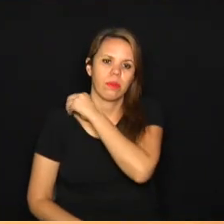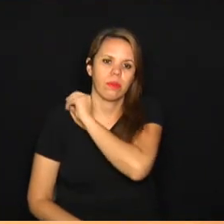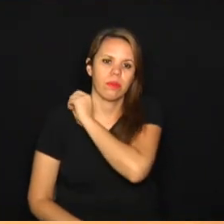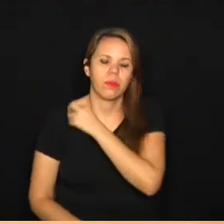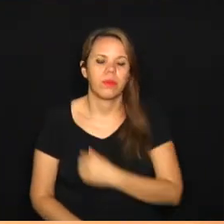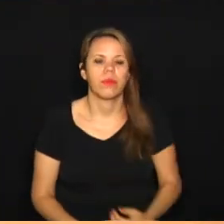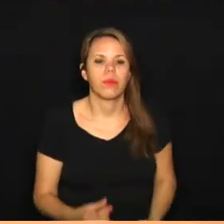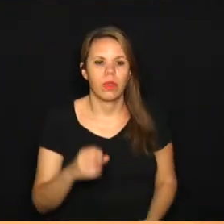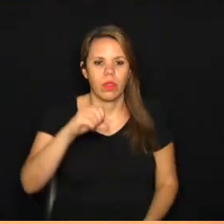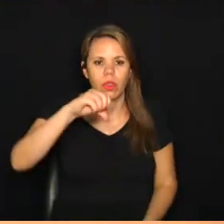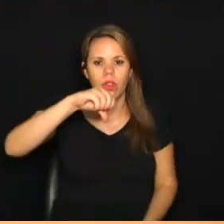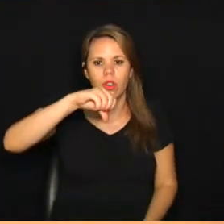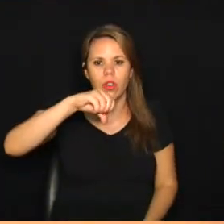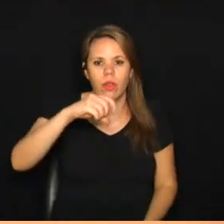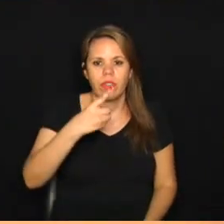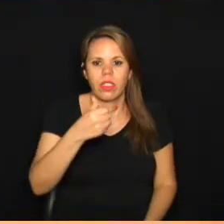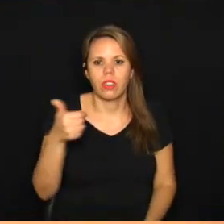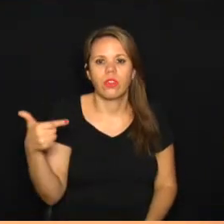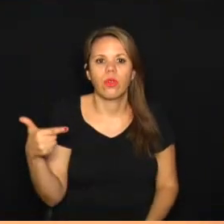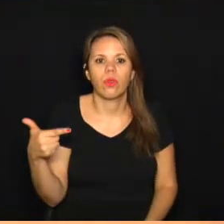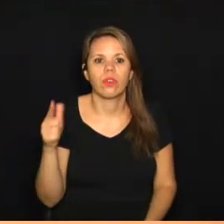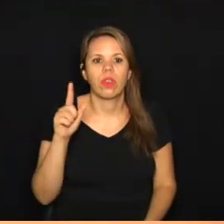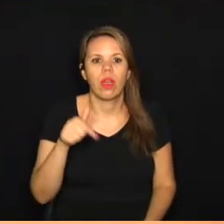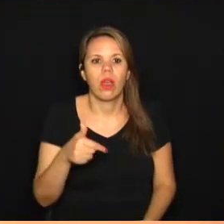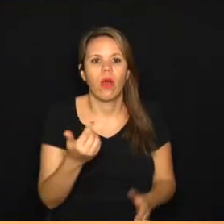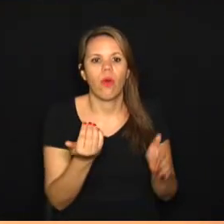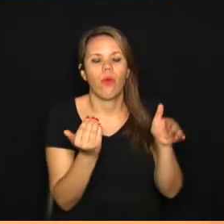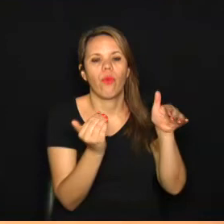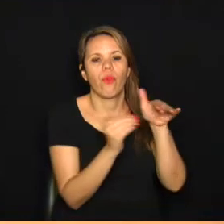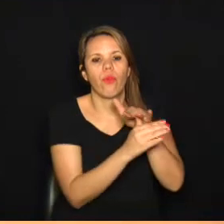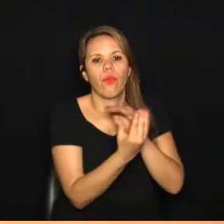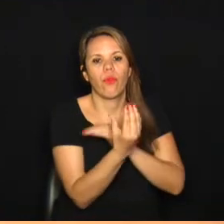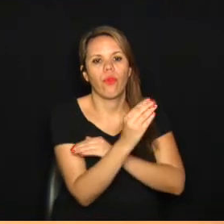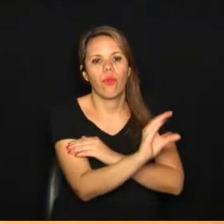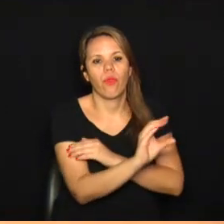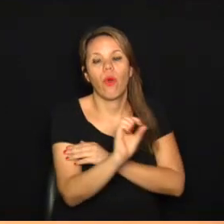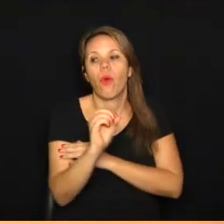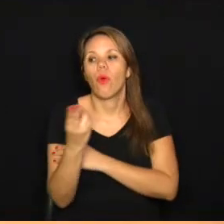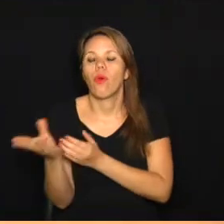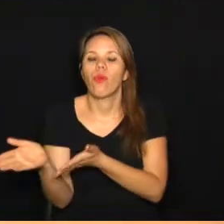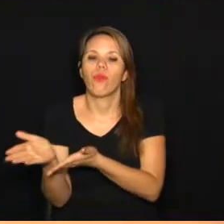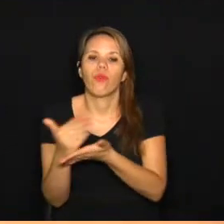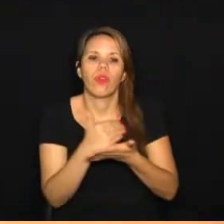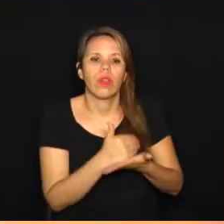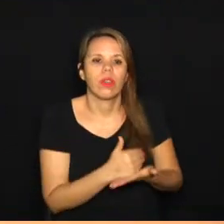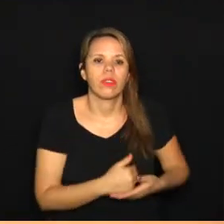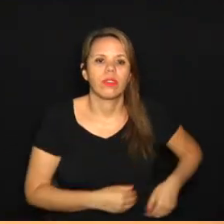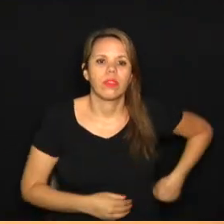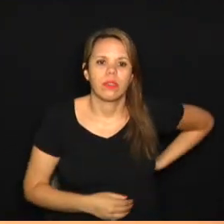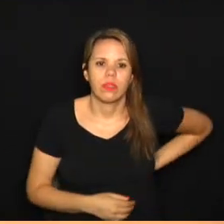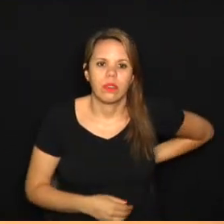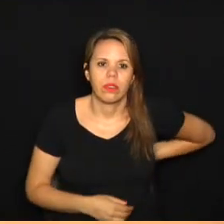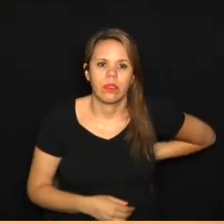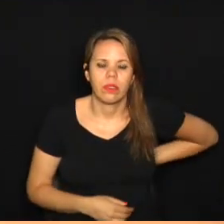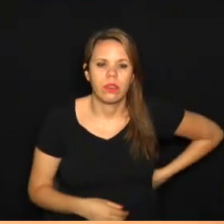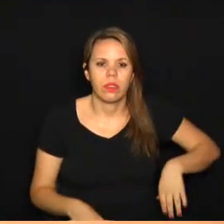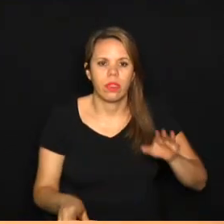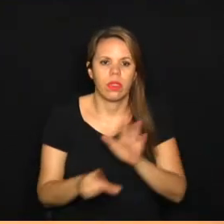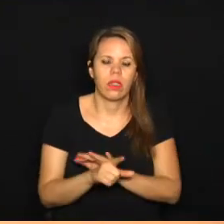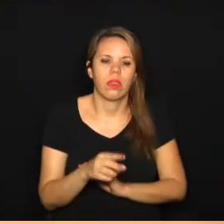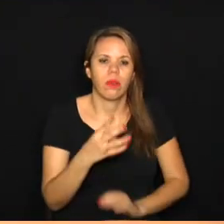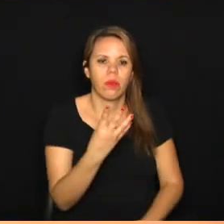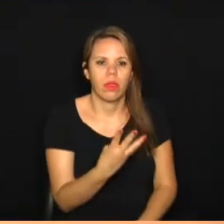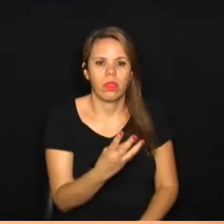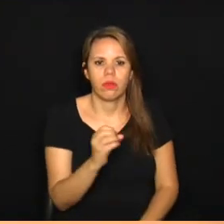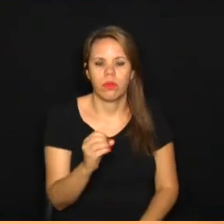é o valor lançado ou que foi efetivamente arrecadado? Só para entender. A Lei 4.320,